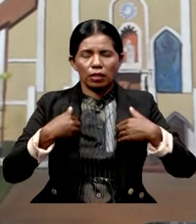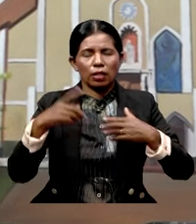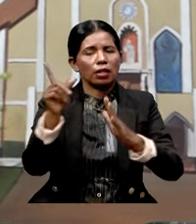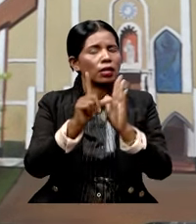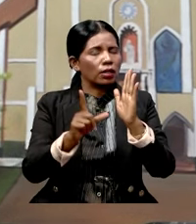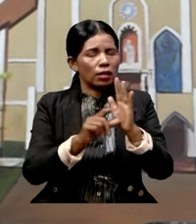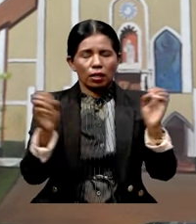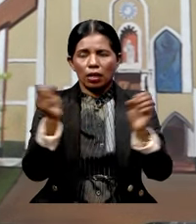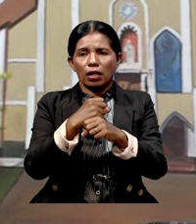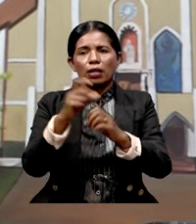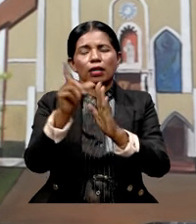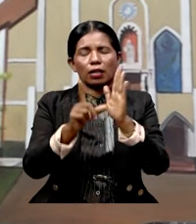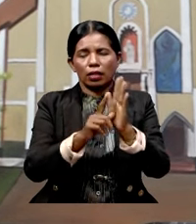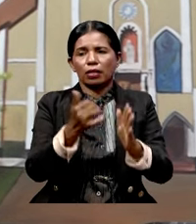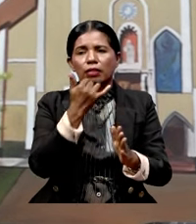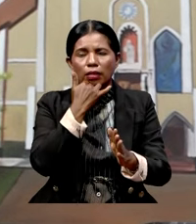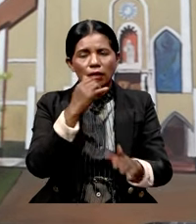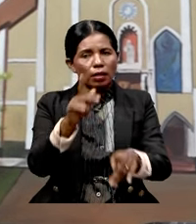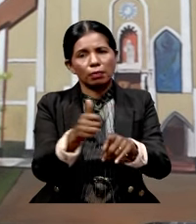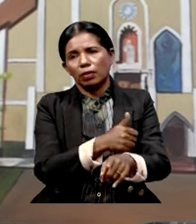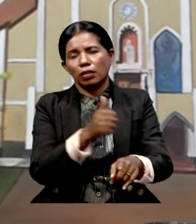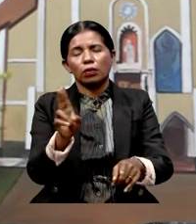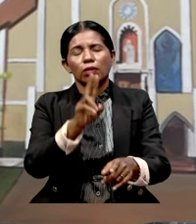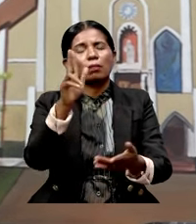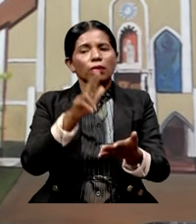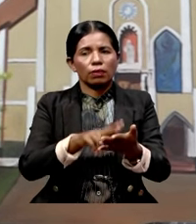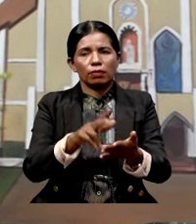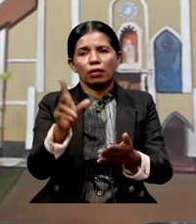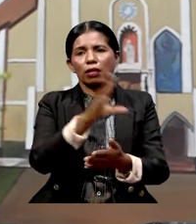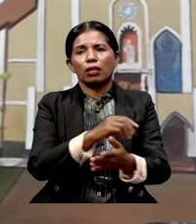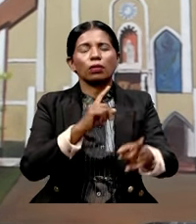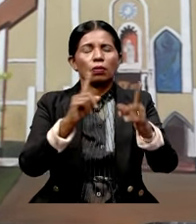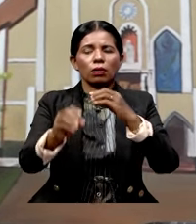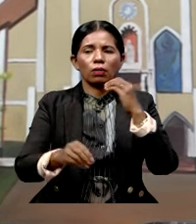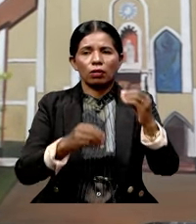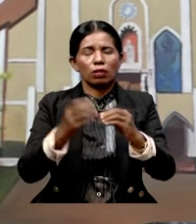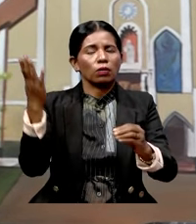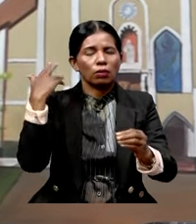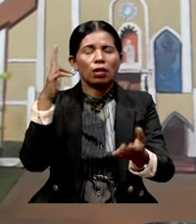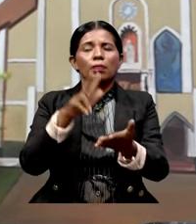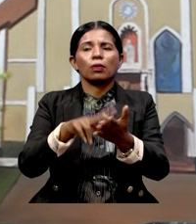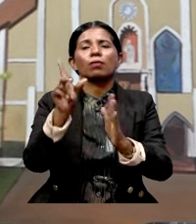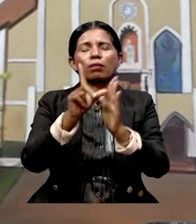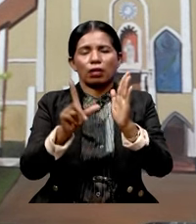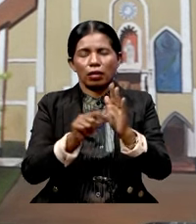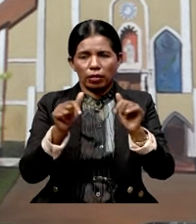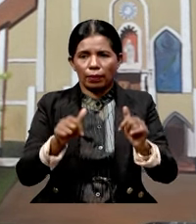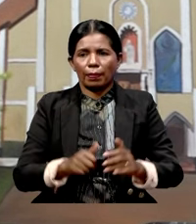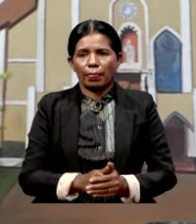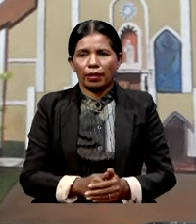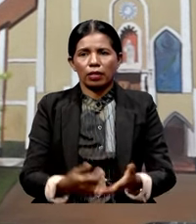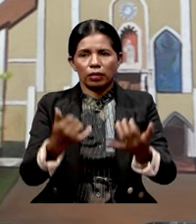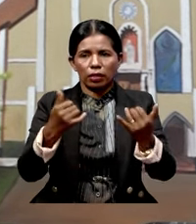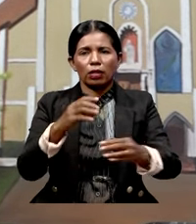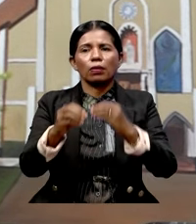halau. Agora halau lei sala. É mais ser que aprova lei o lucro. Mas agora questiona a lei, não só o lucro aprova lei. Hã? Ida nem mais